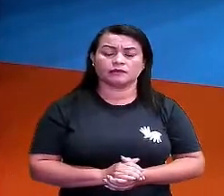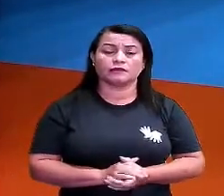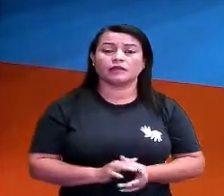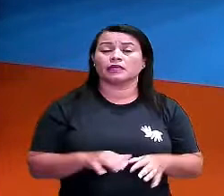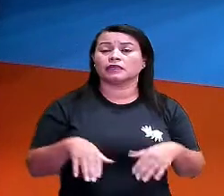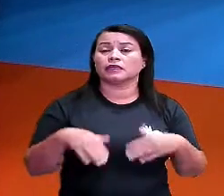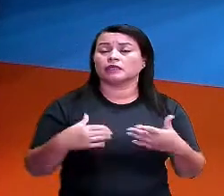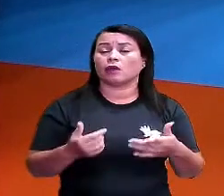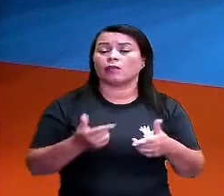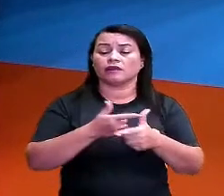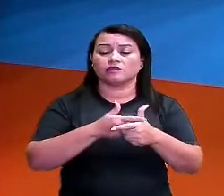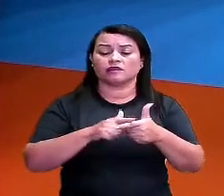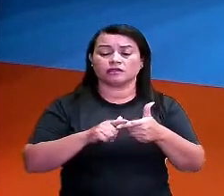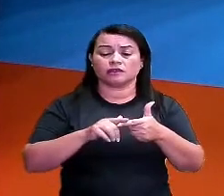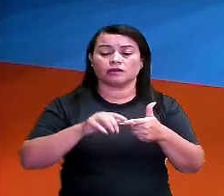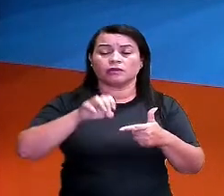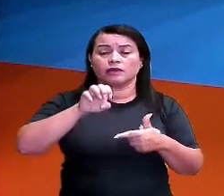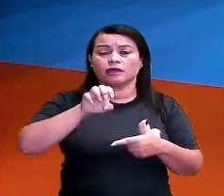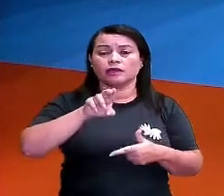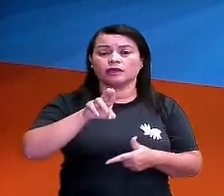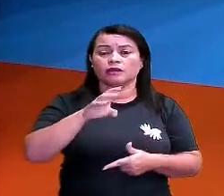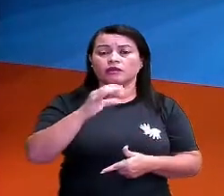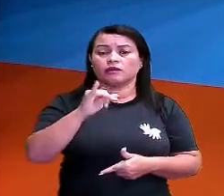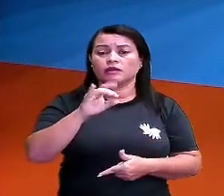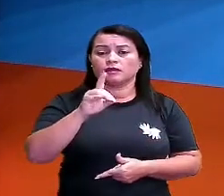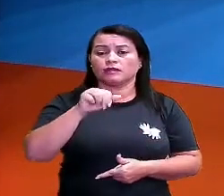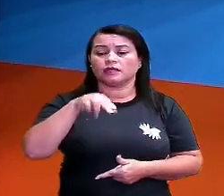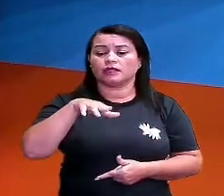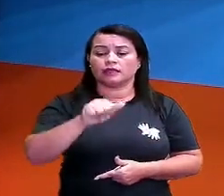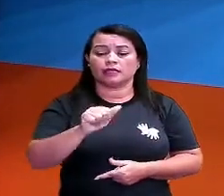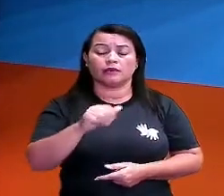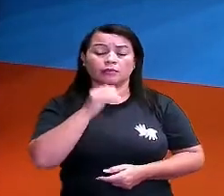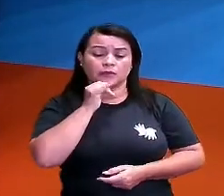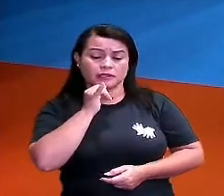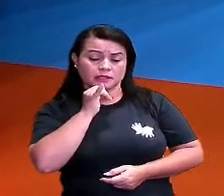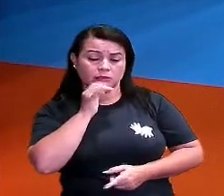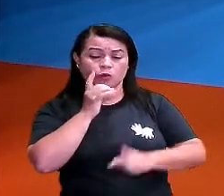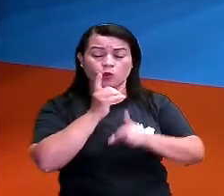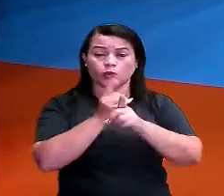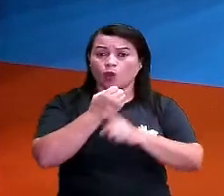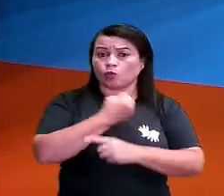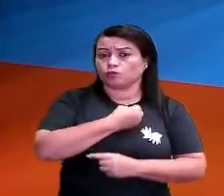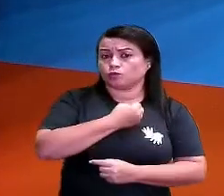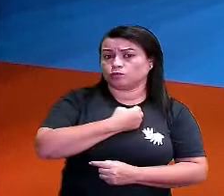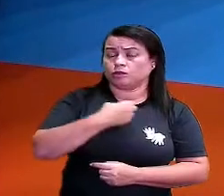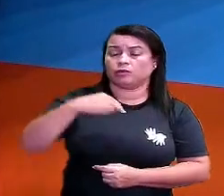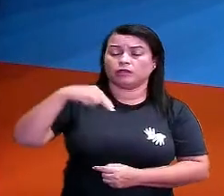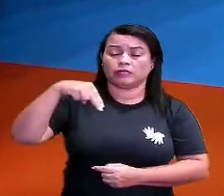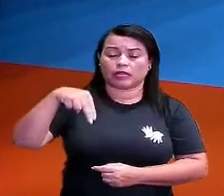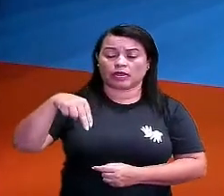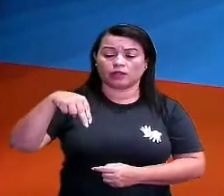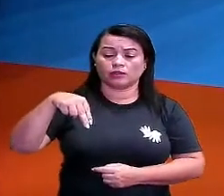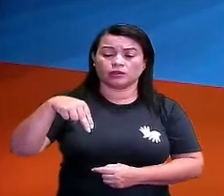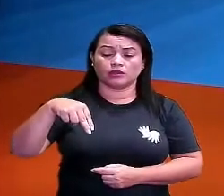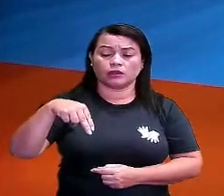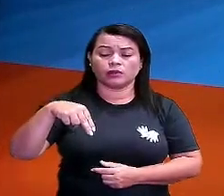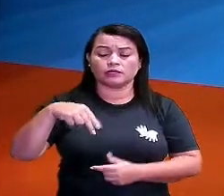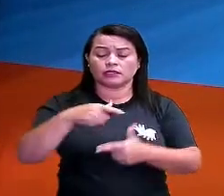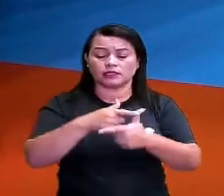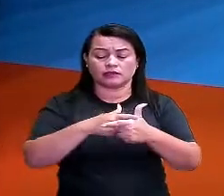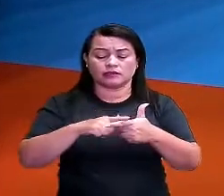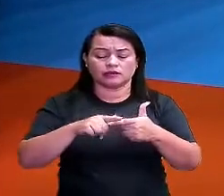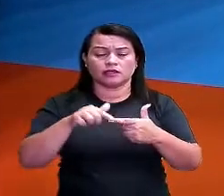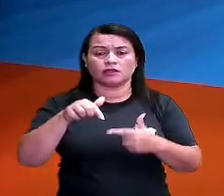Então, a divisão euclidiana, vamos trazer um exemplo aqui. Encontre o número natural que, ao ser dividido